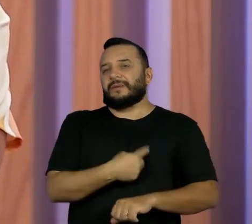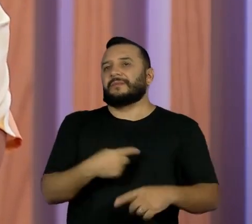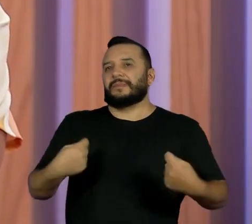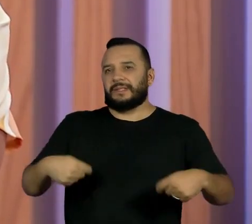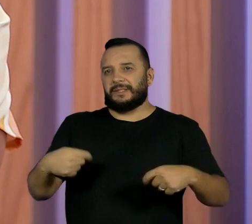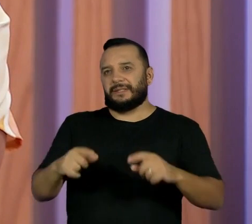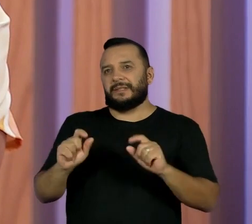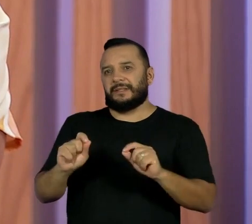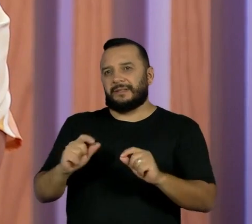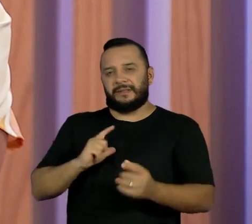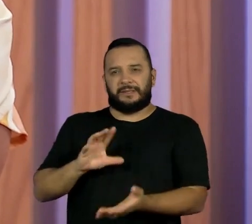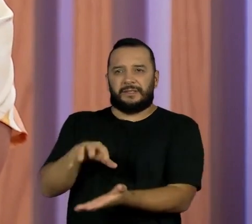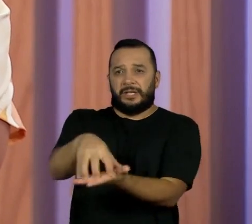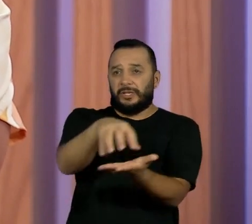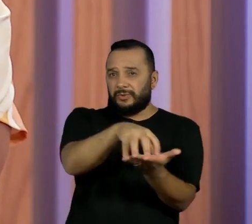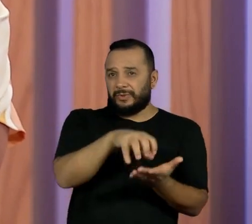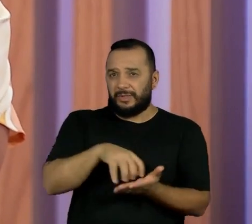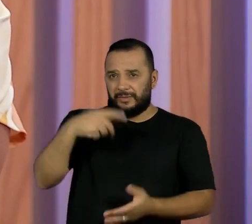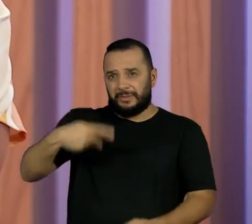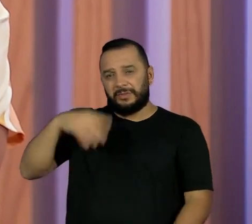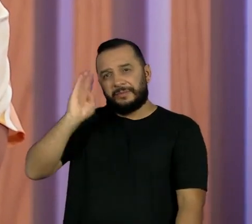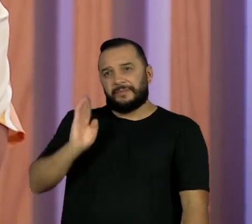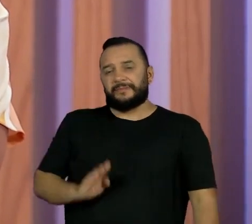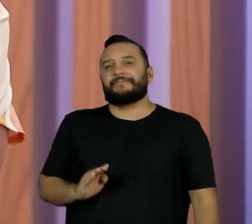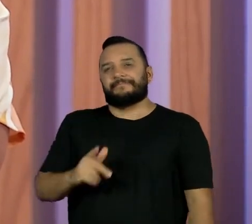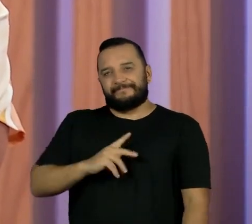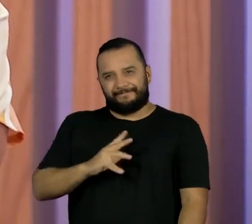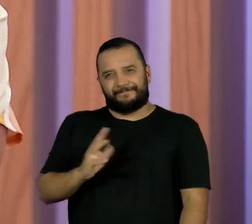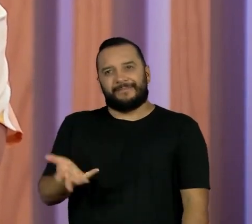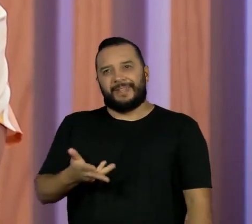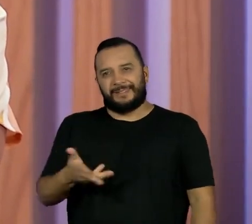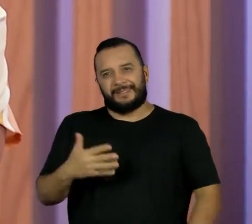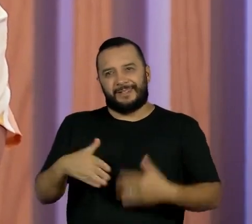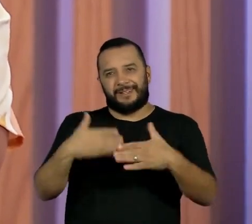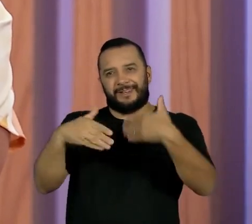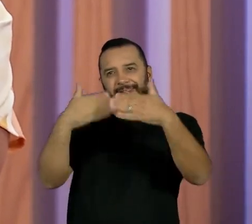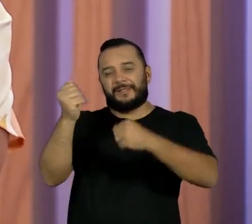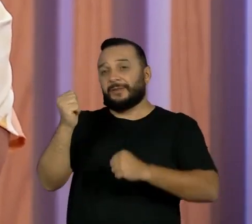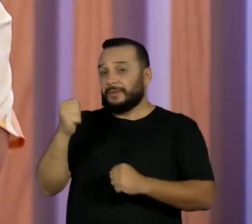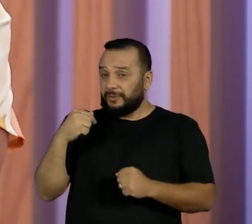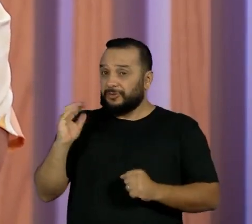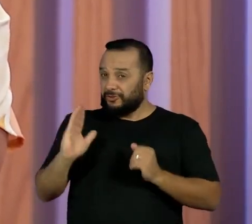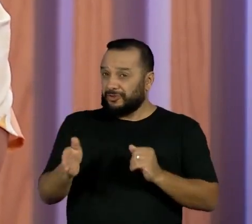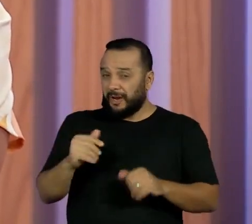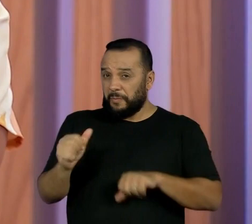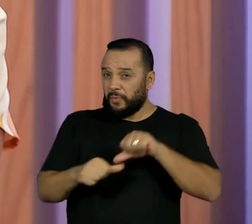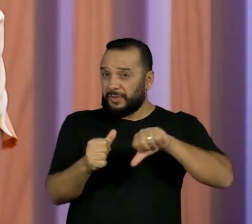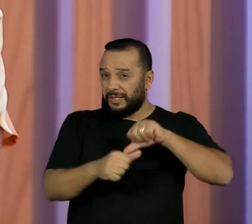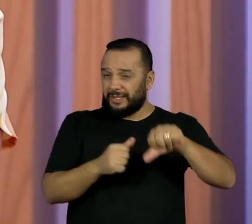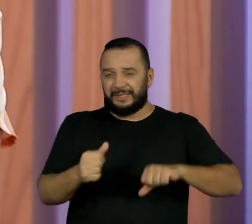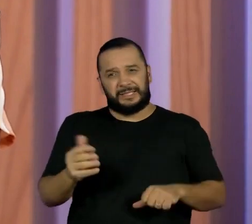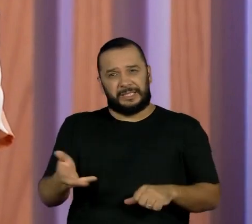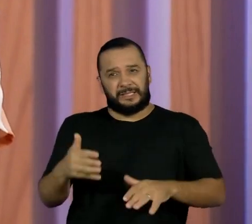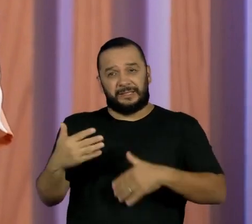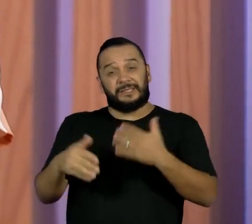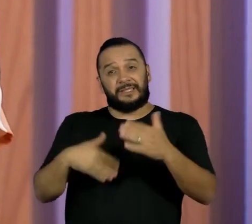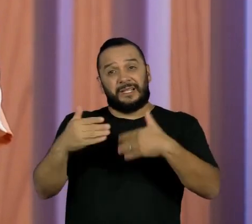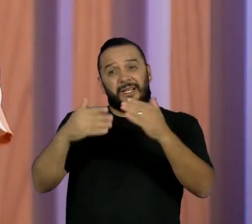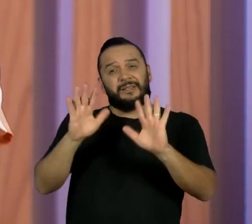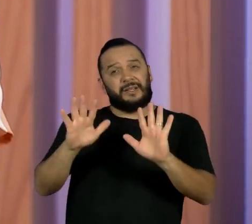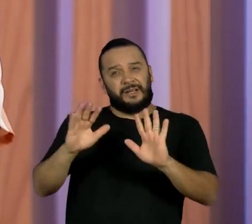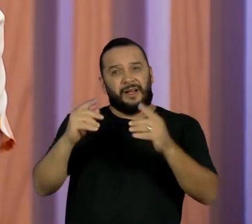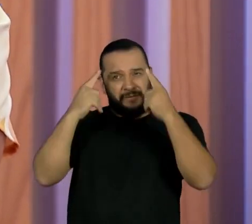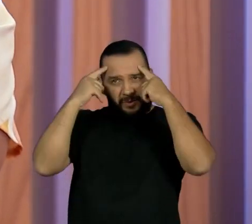nas instituições brasileiras. E ela vem se acelerando. E a gente tem que saber que, quando ela se acelera, acelera a violência